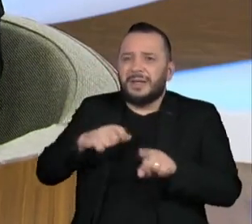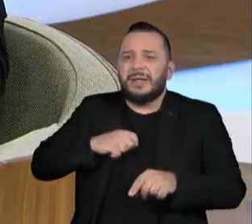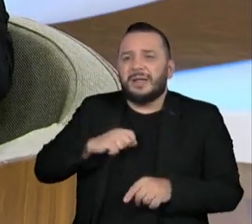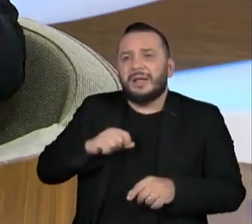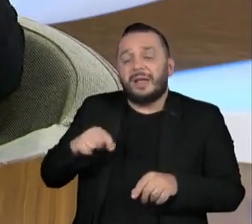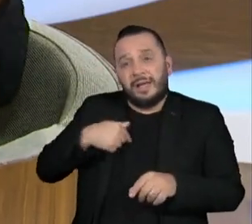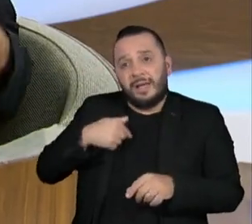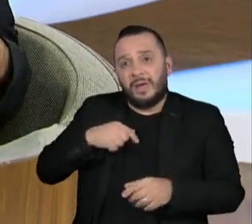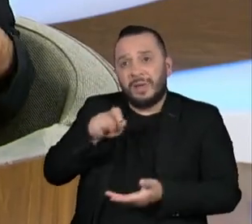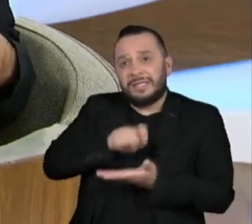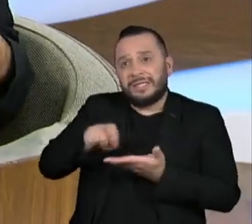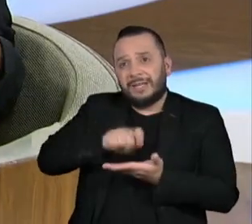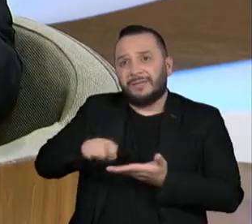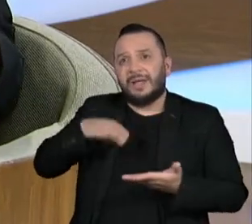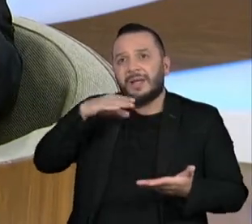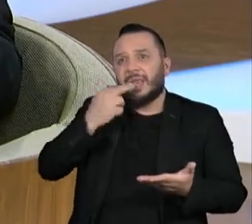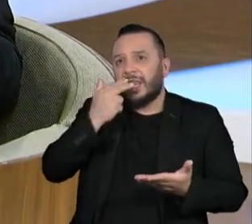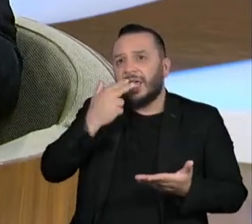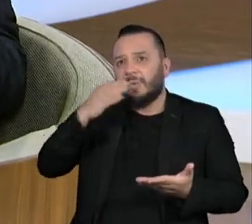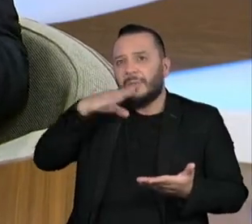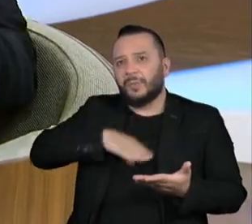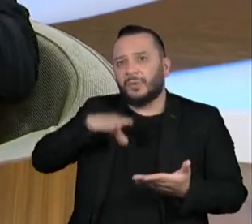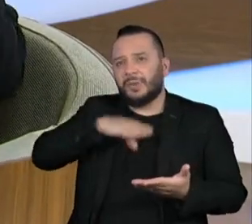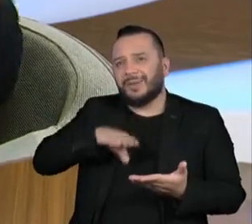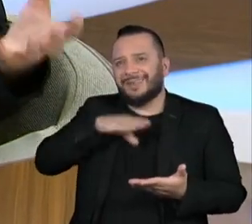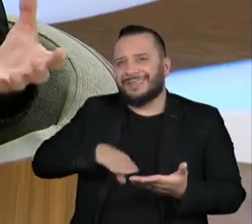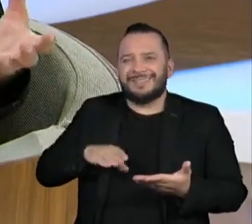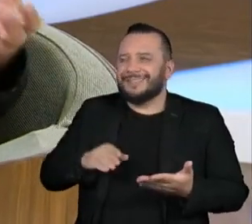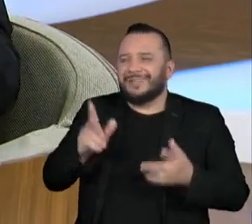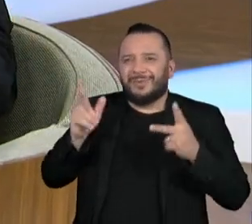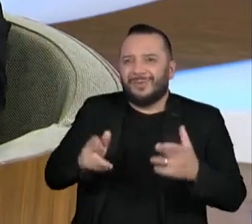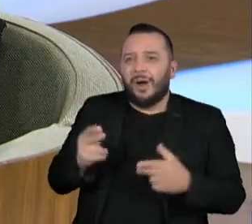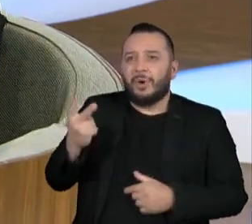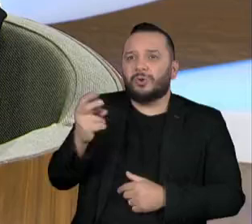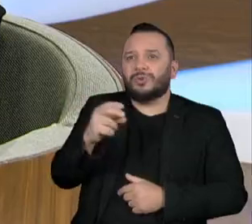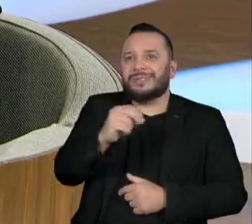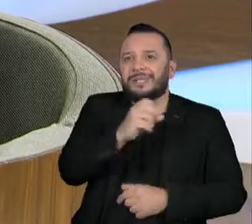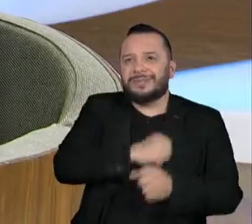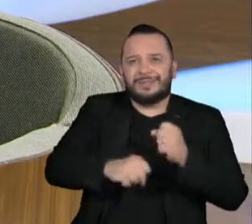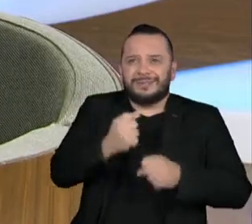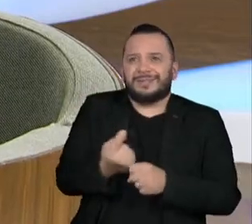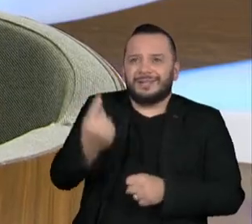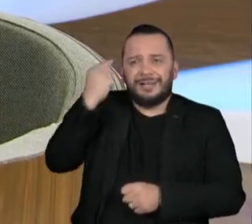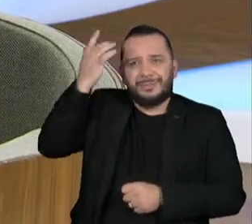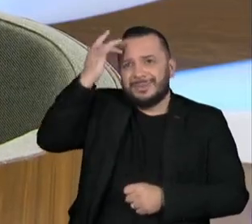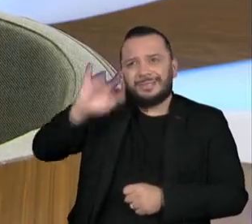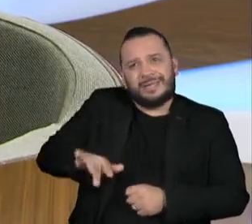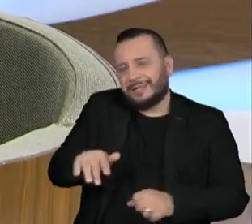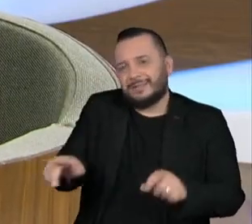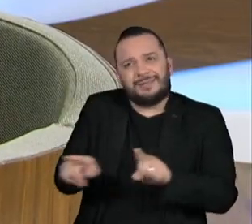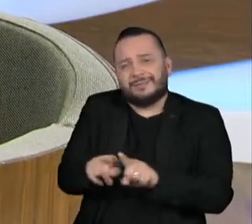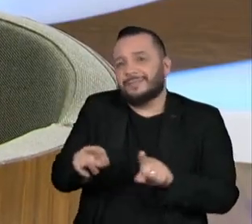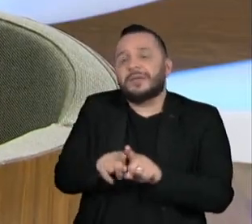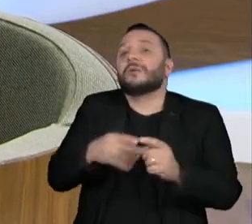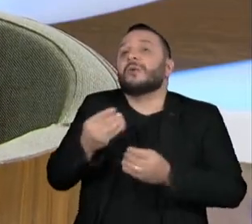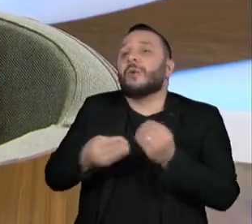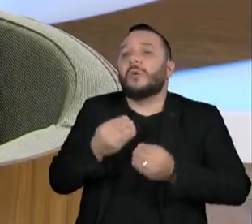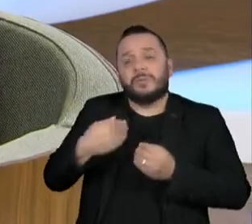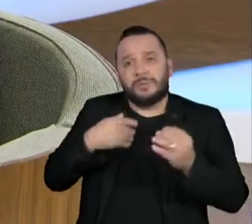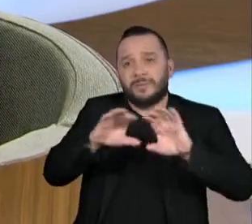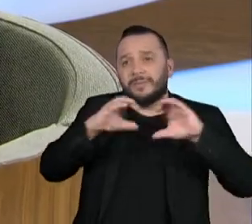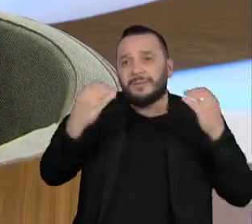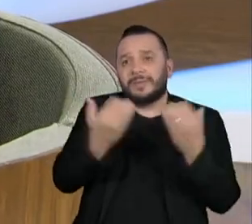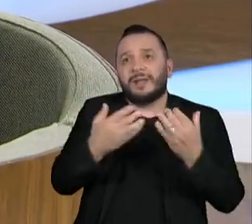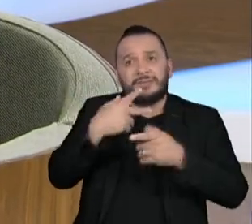anos. Como eu estou a falar de uma comunidade indígena, eu não faço a mínima ideia do que falariam as comunidades indígenas há 150, 200 anos.